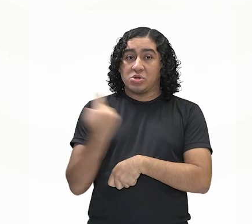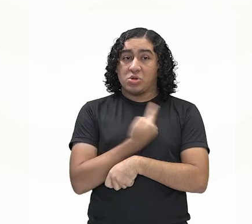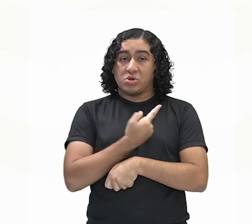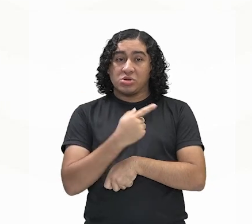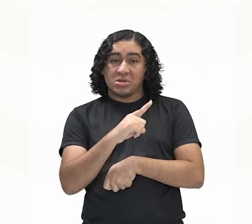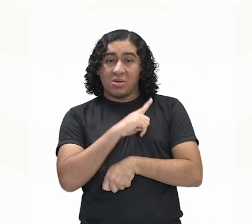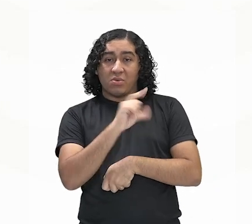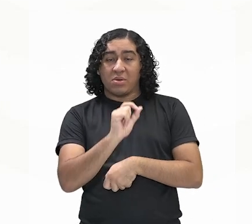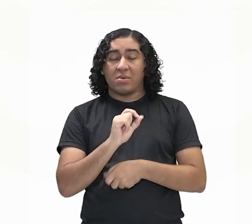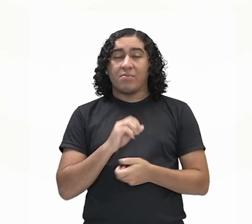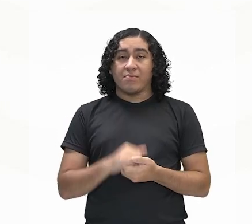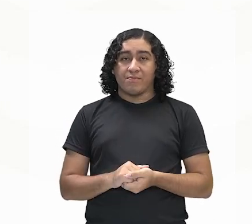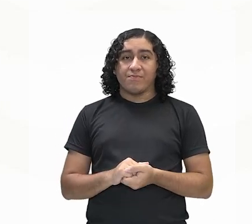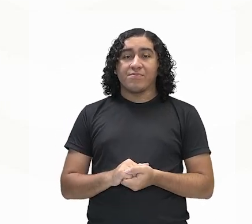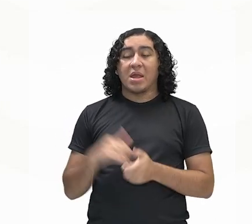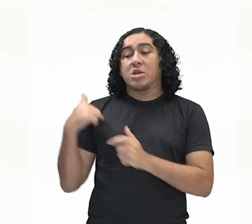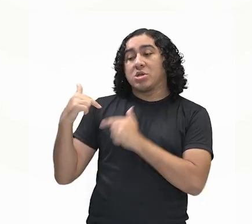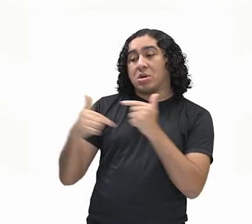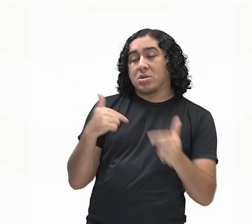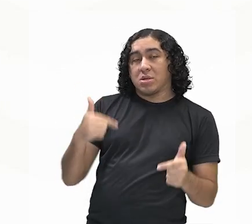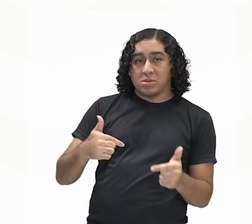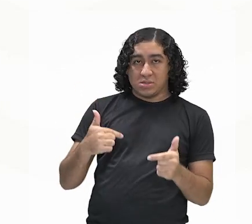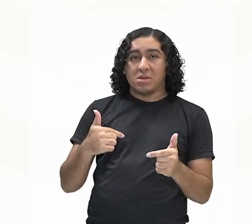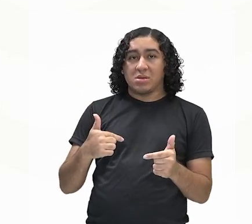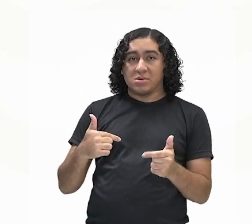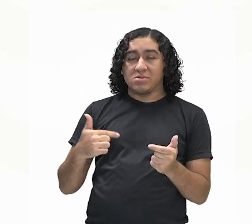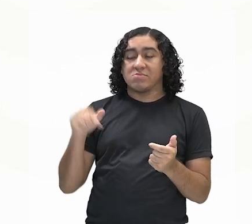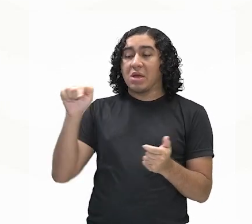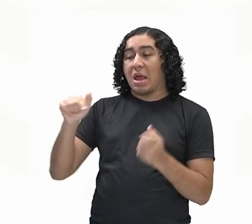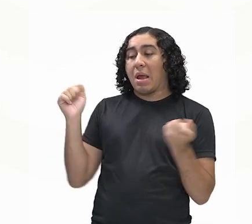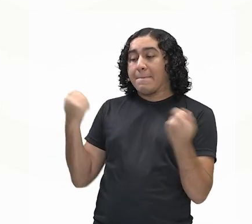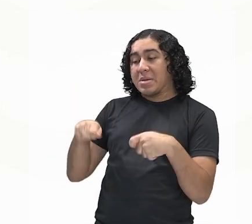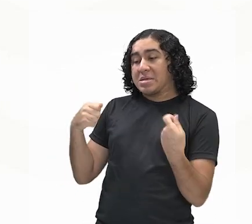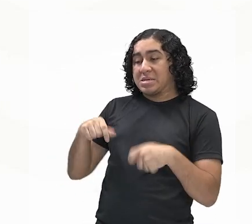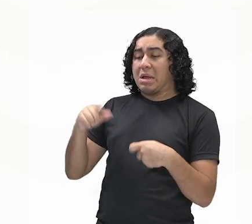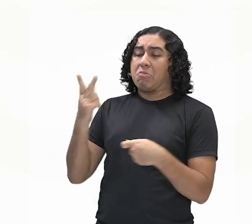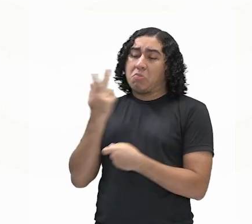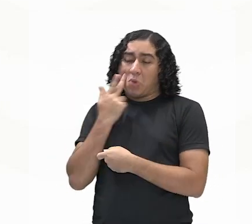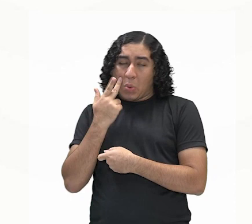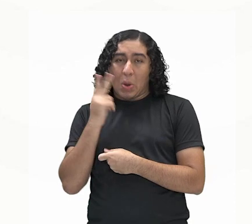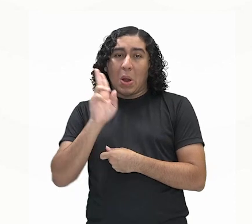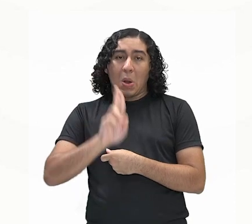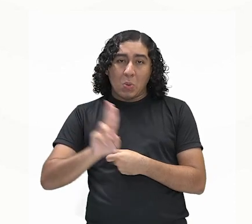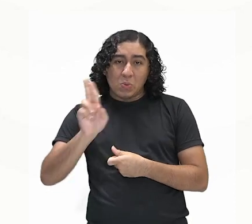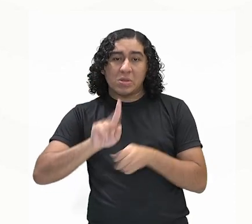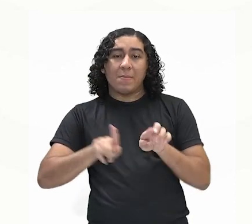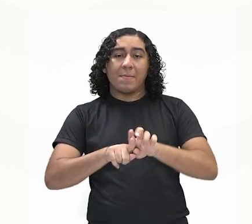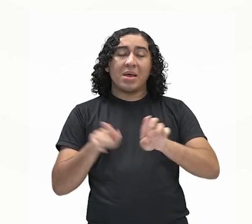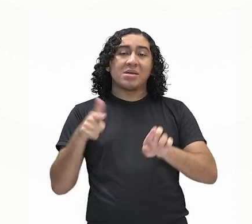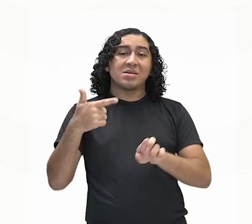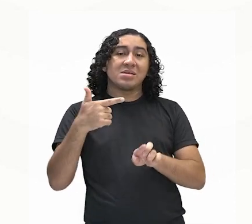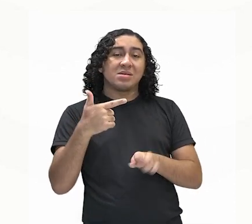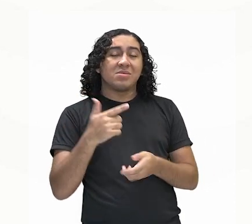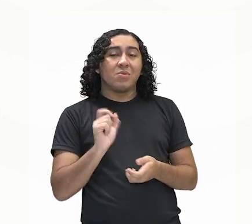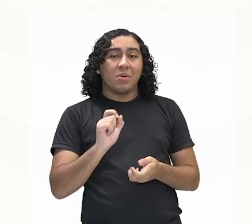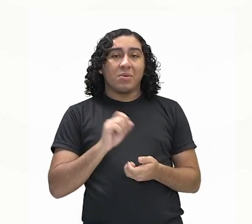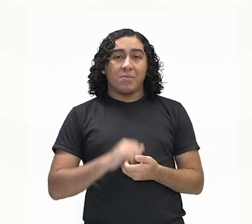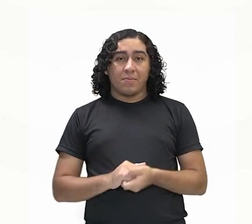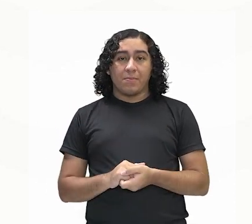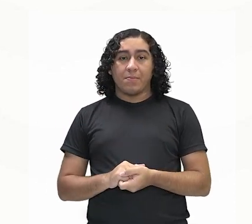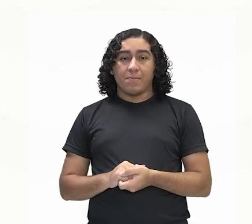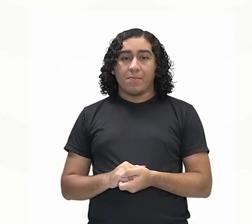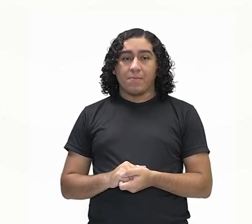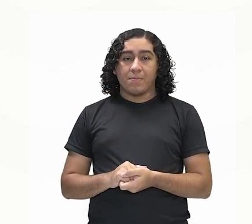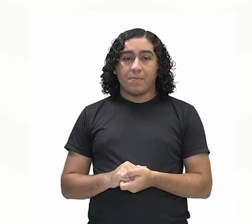nossas necessidades, as necessidades da atual geração, sem comprometer a capacidade das futuras gerações